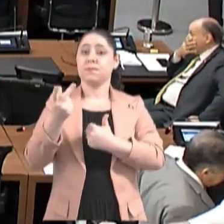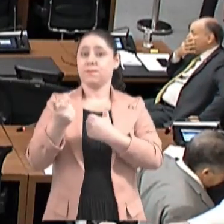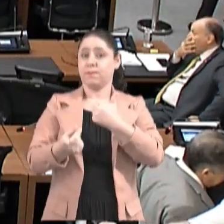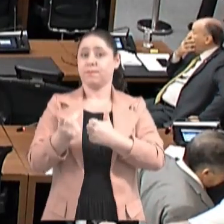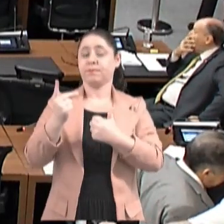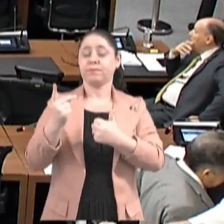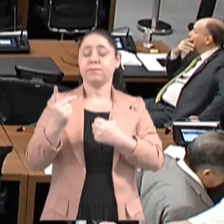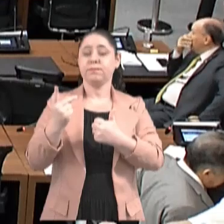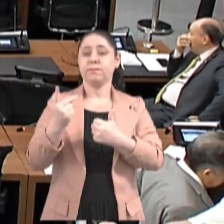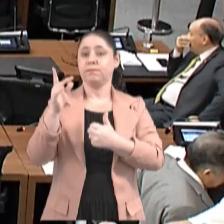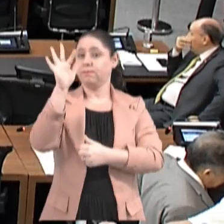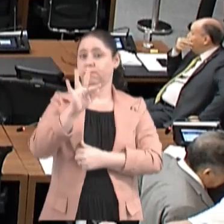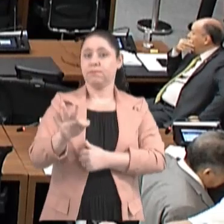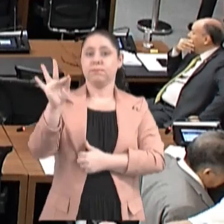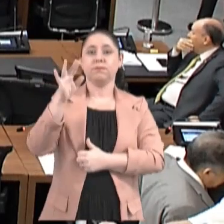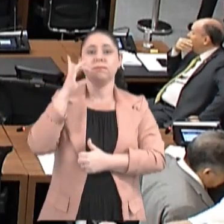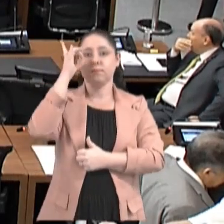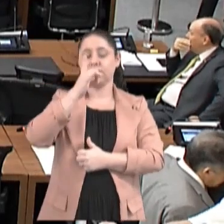da União, deputado Zeca,